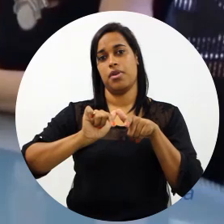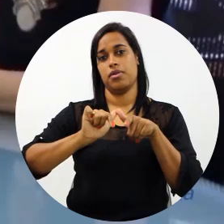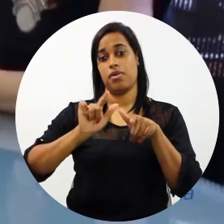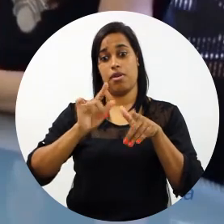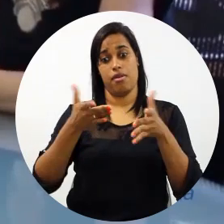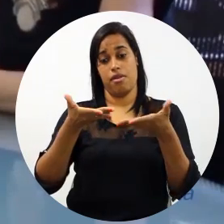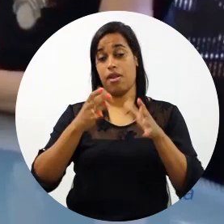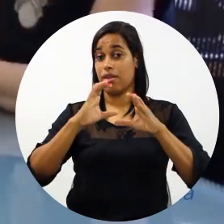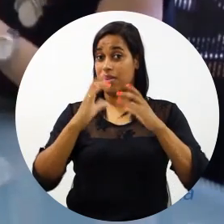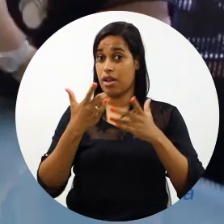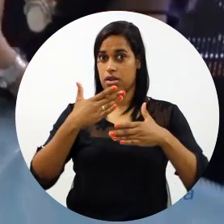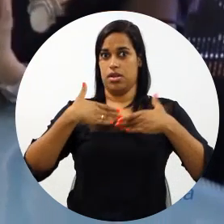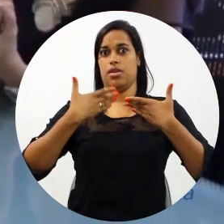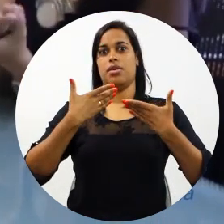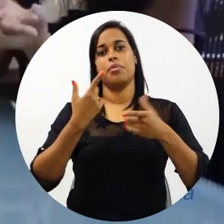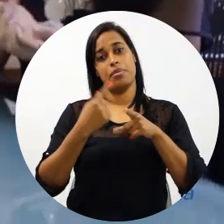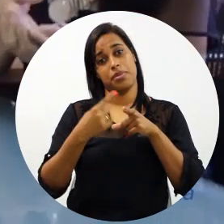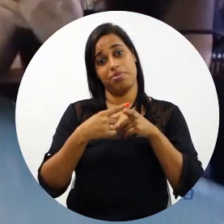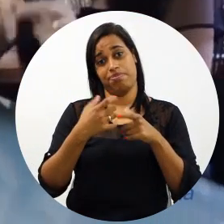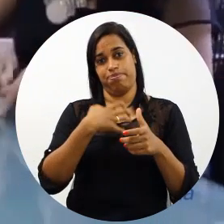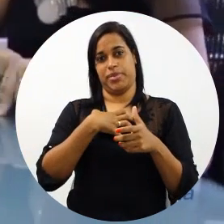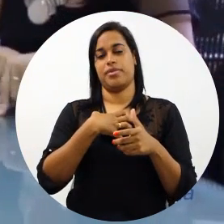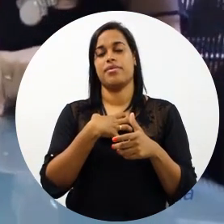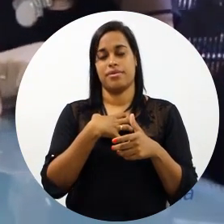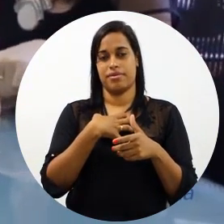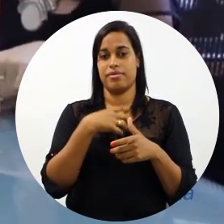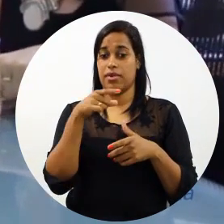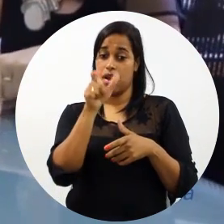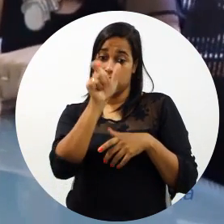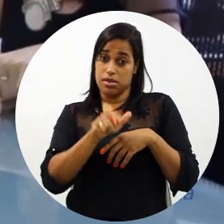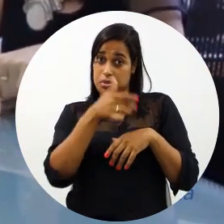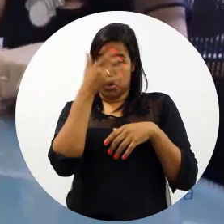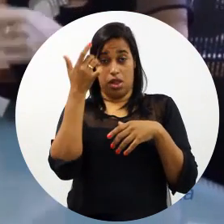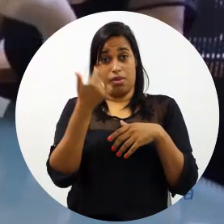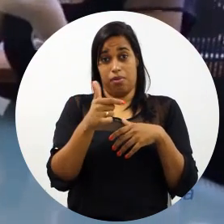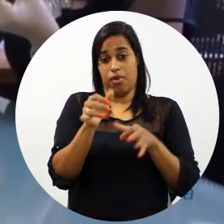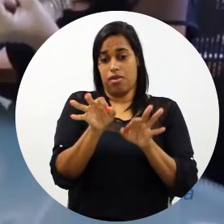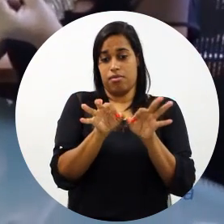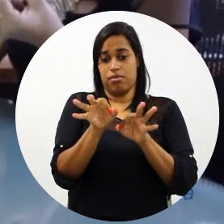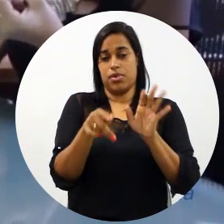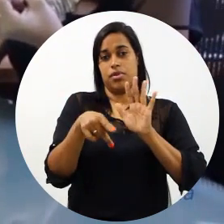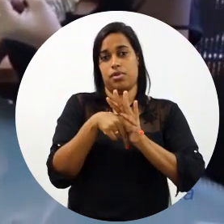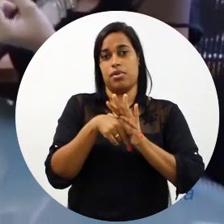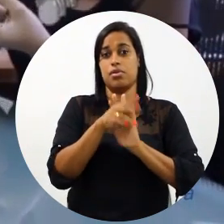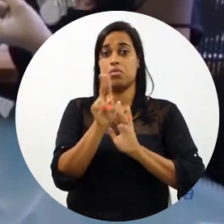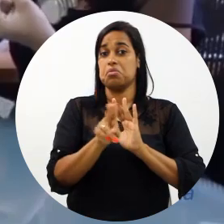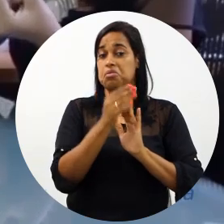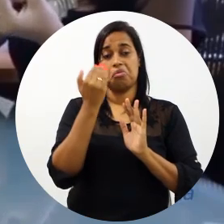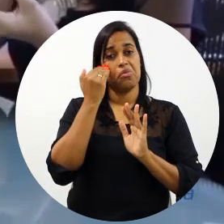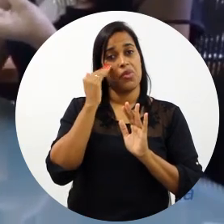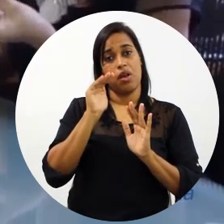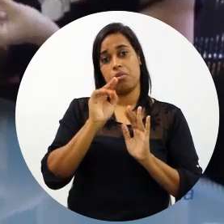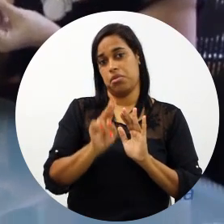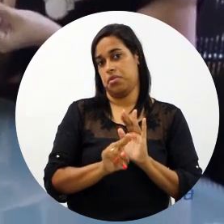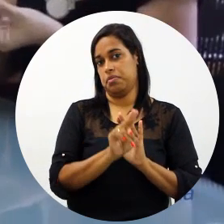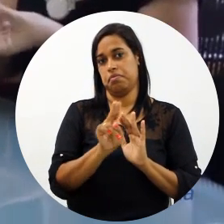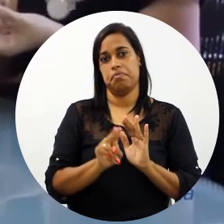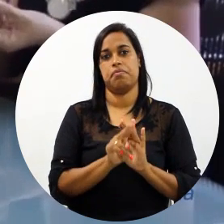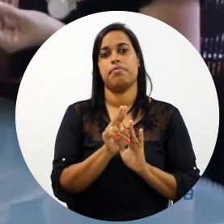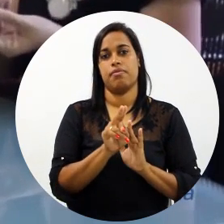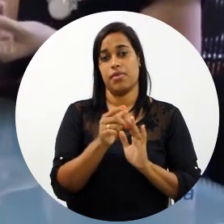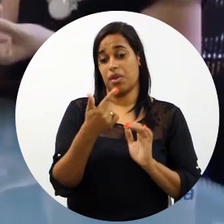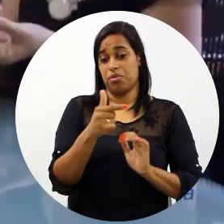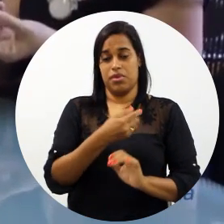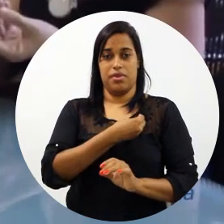certo constrangimento. Porque, na verdade, esse indivíduo ele não está preparado para usar isso. Ele não sabe como usar, ele não tem a ver